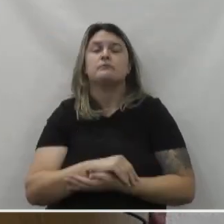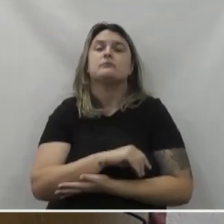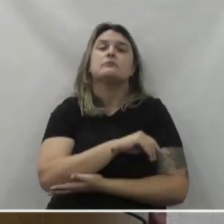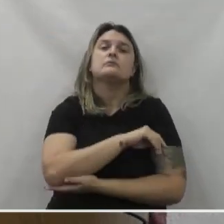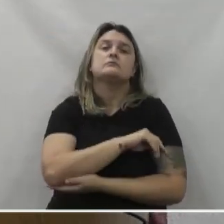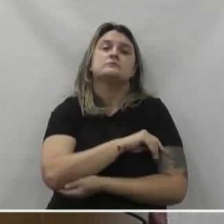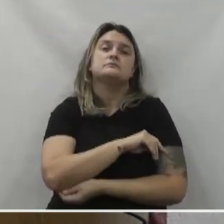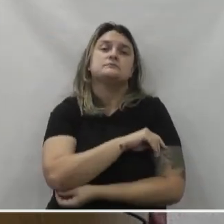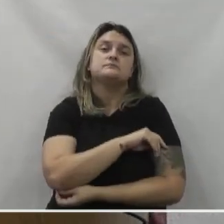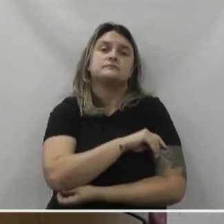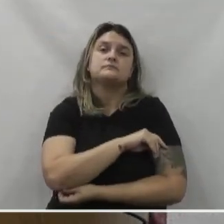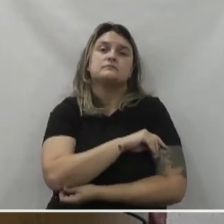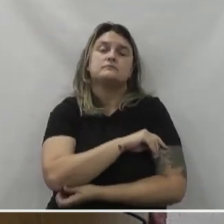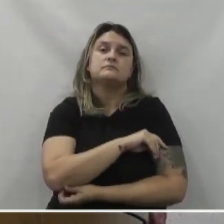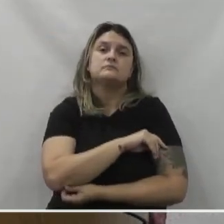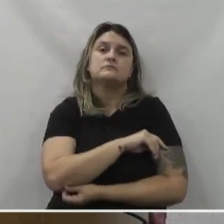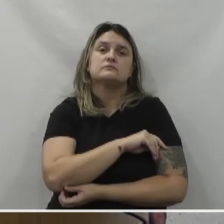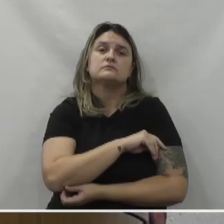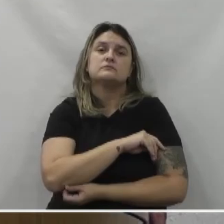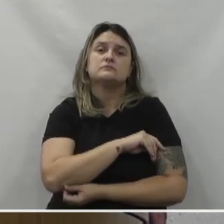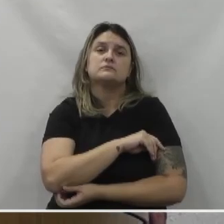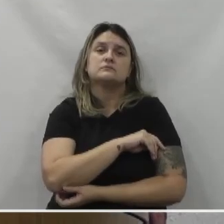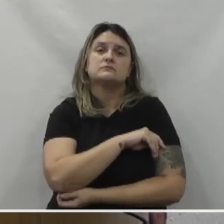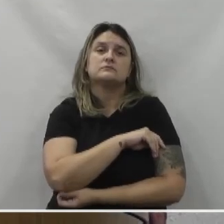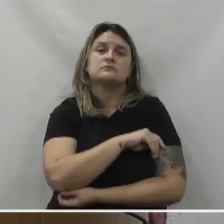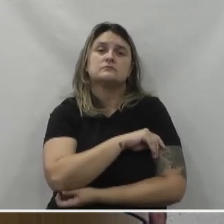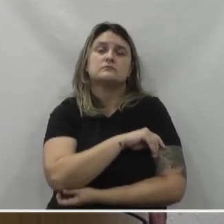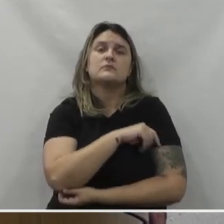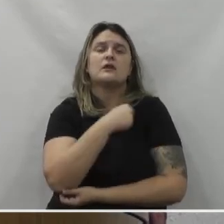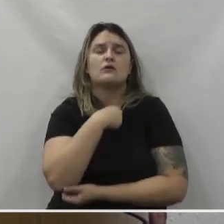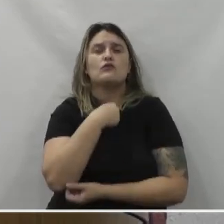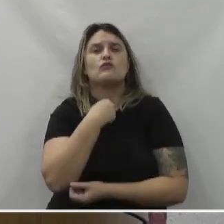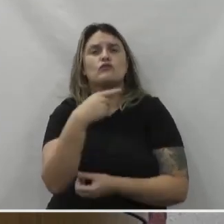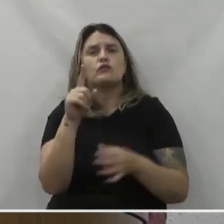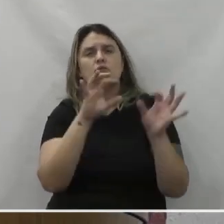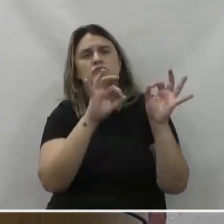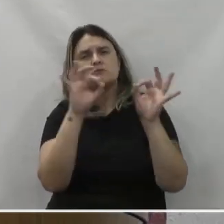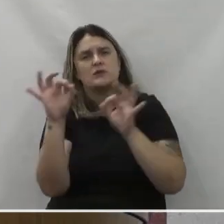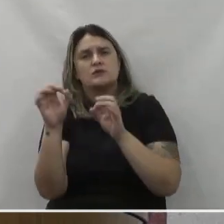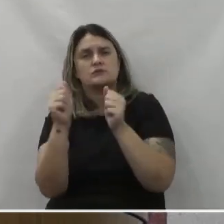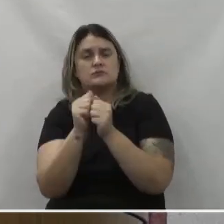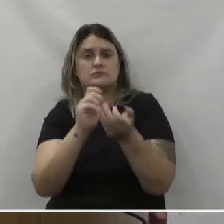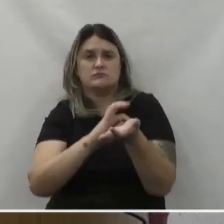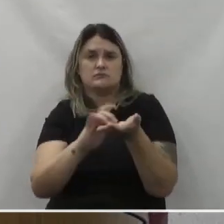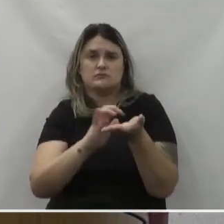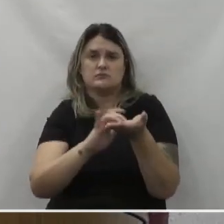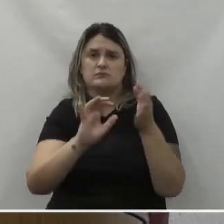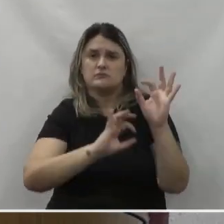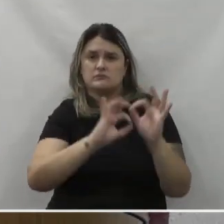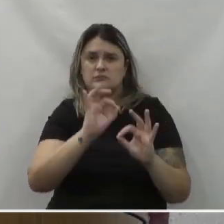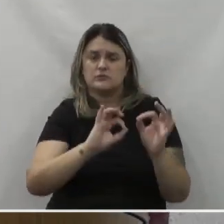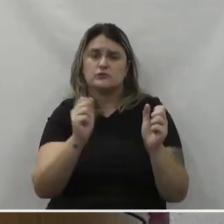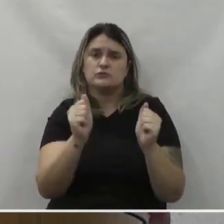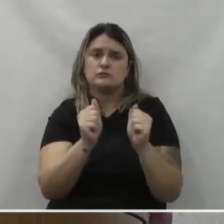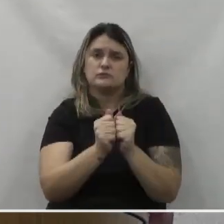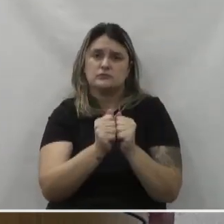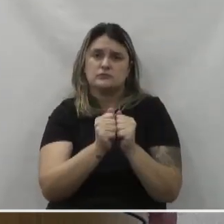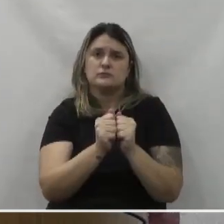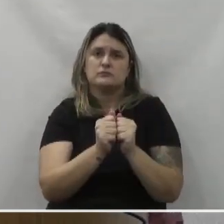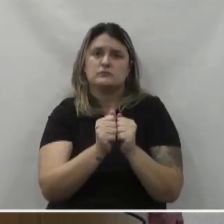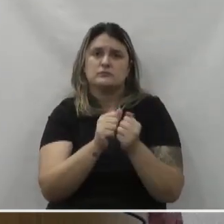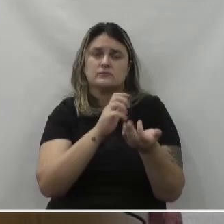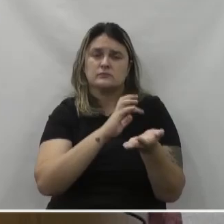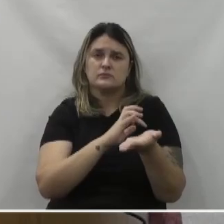capital gaúcha, e acompanhei junto com o secretário de Planejamento, junto com